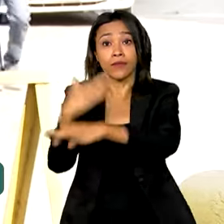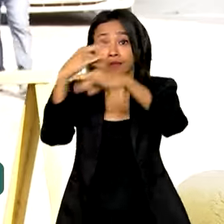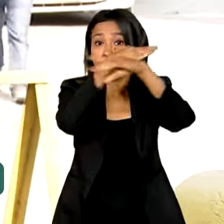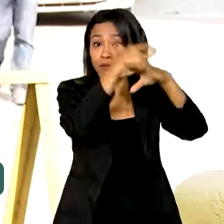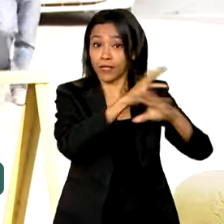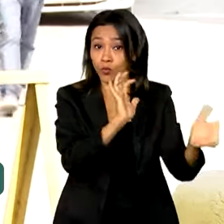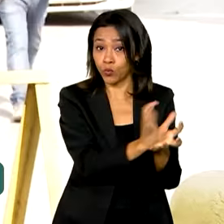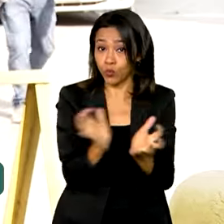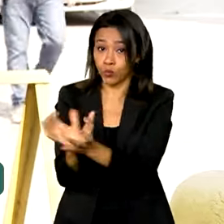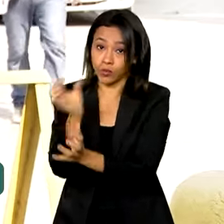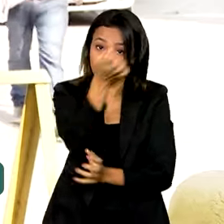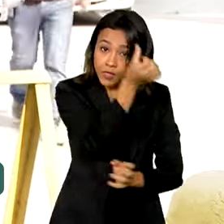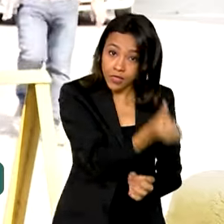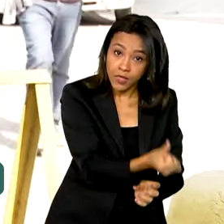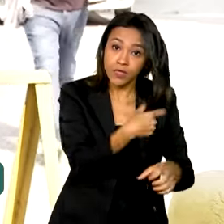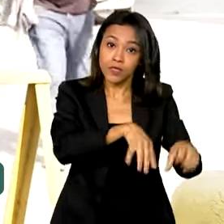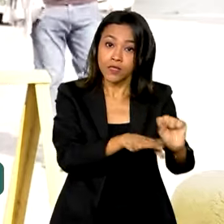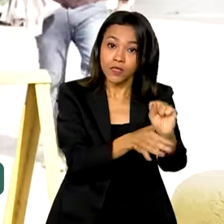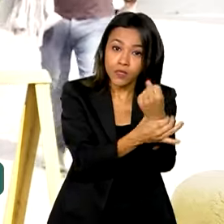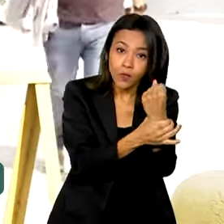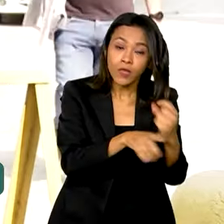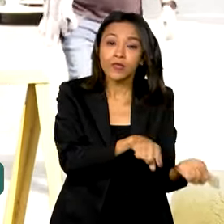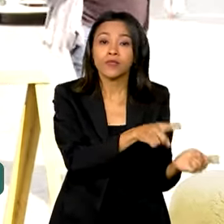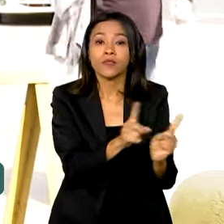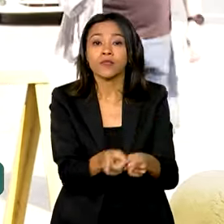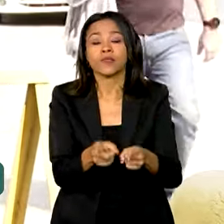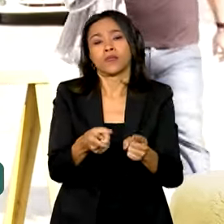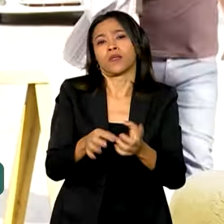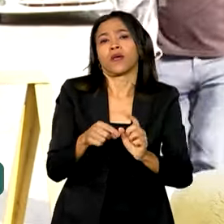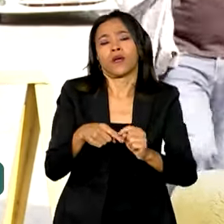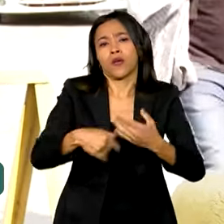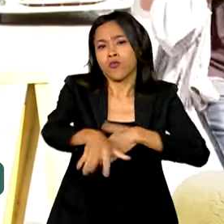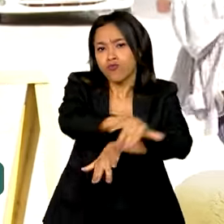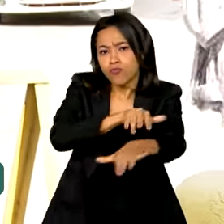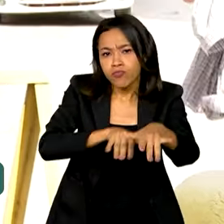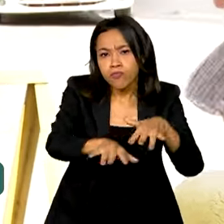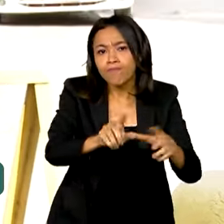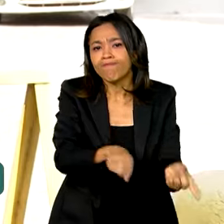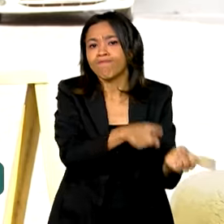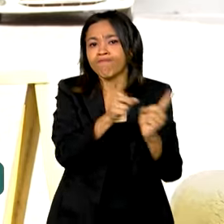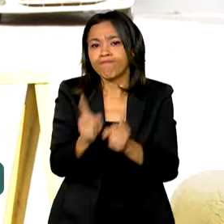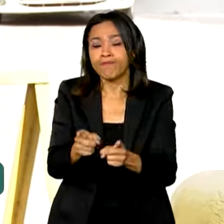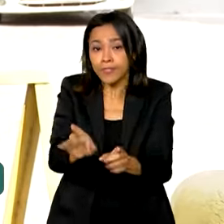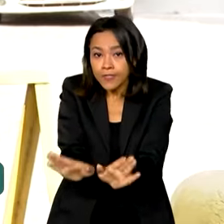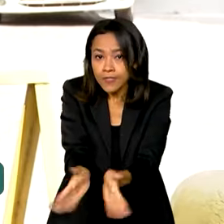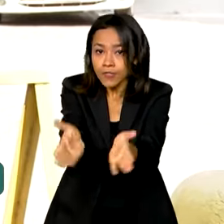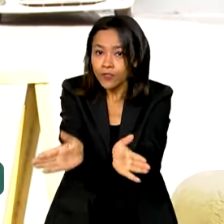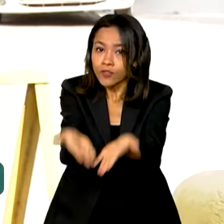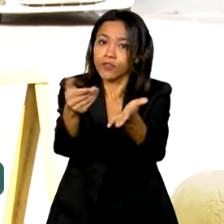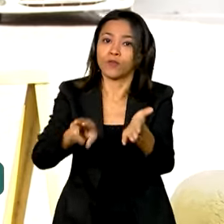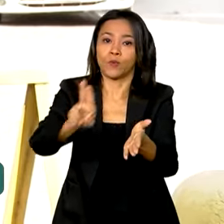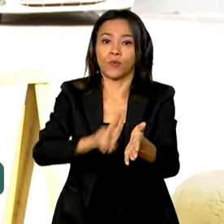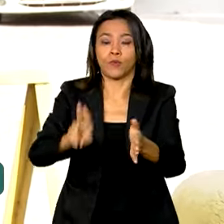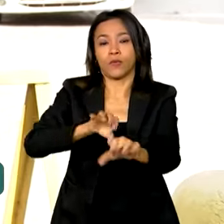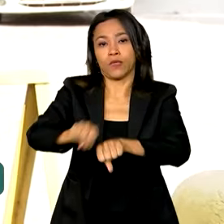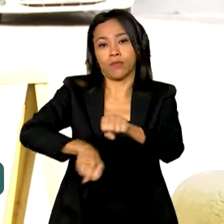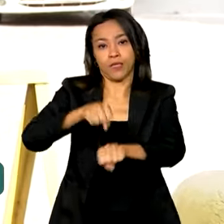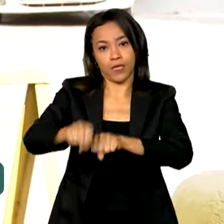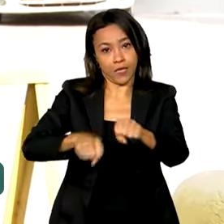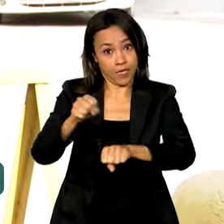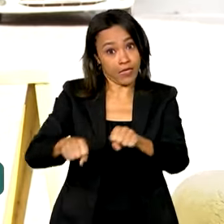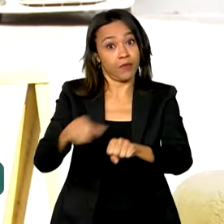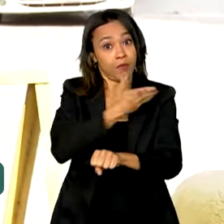categorias, Karine, entre elas segurança viária, mobilização e incidência política, incentivo da bicicleta, o uso da bicicleta pelo